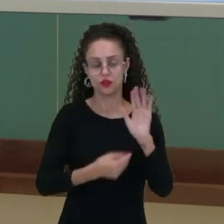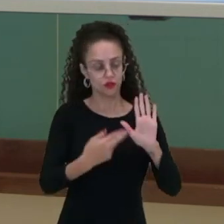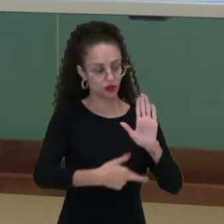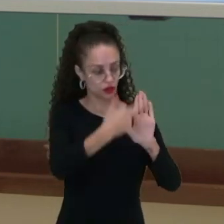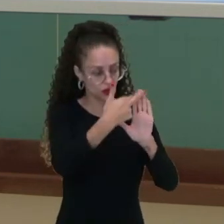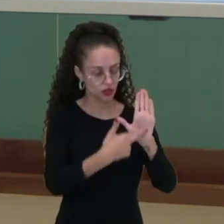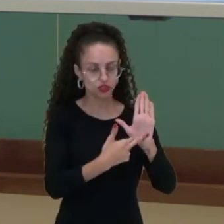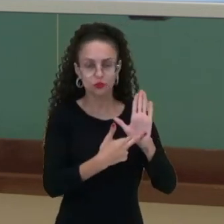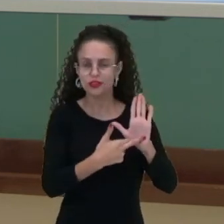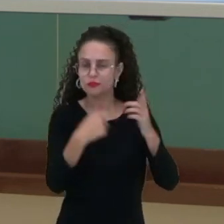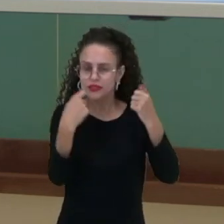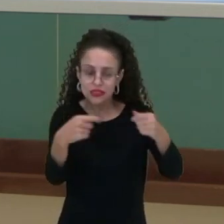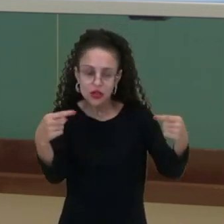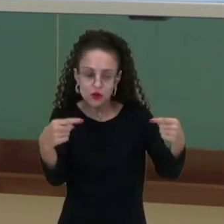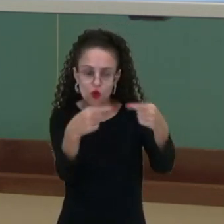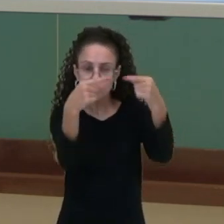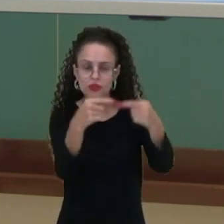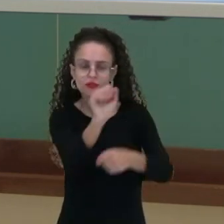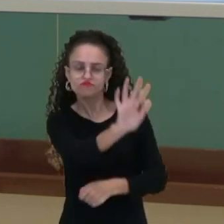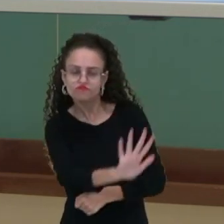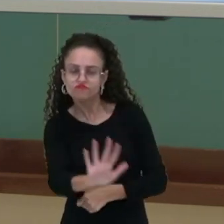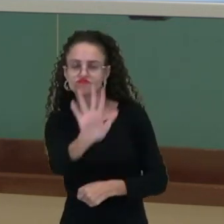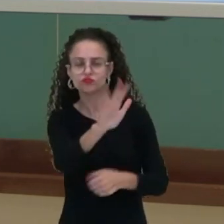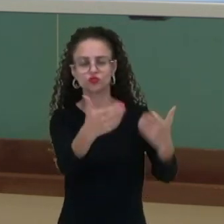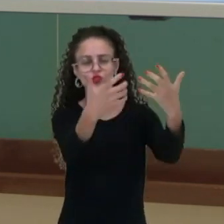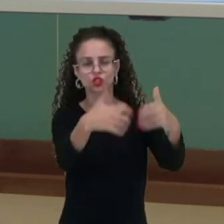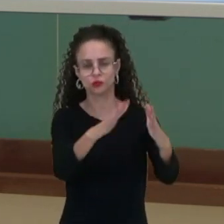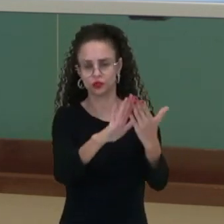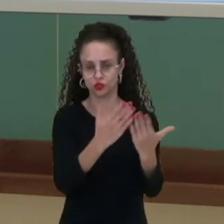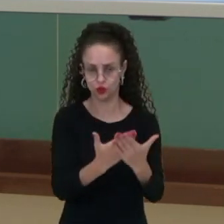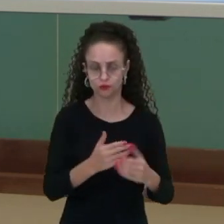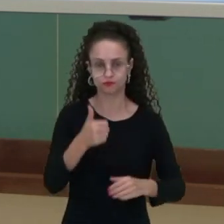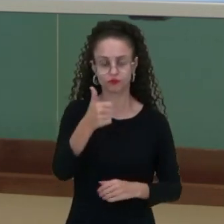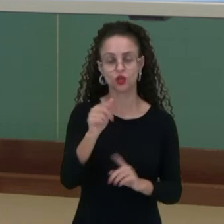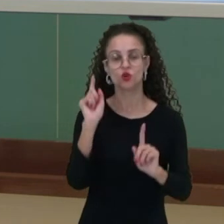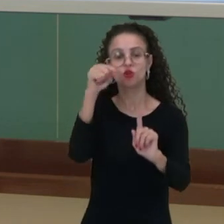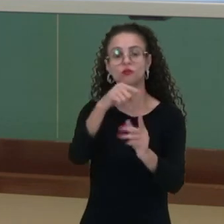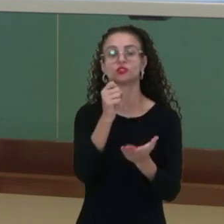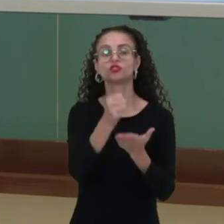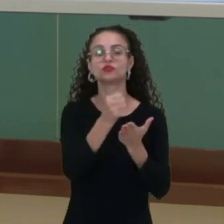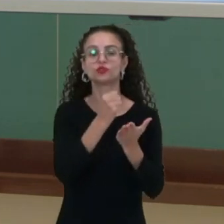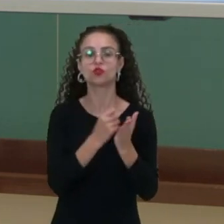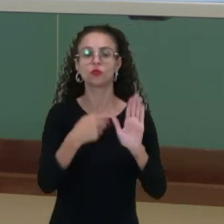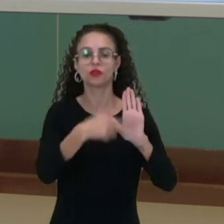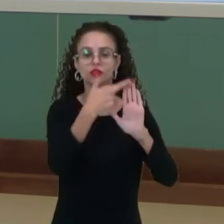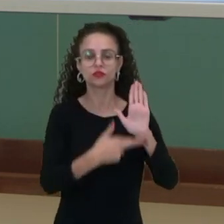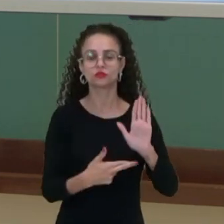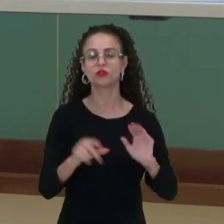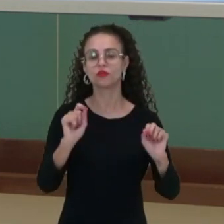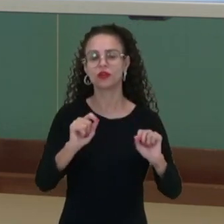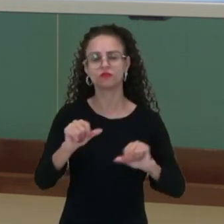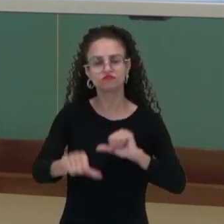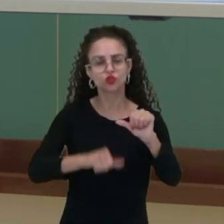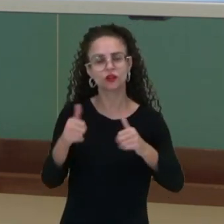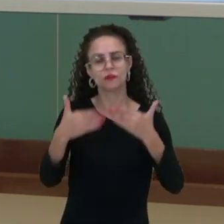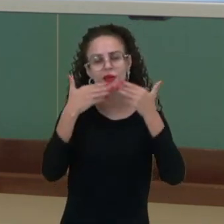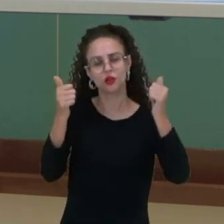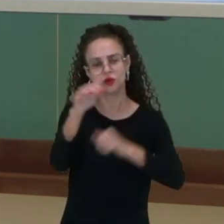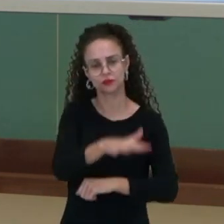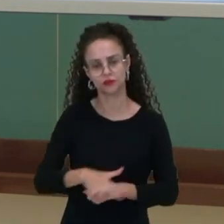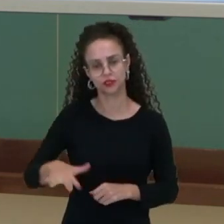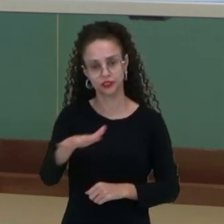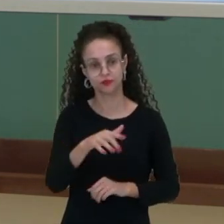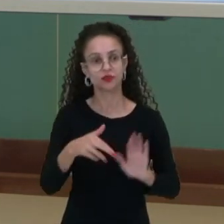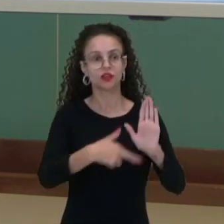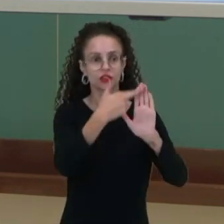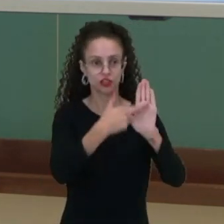a cara da escola, ou do colégio, né? O objetivo do documento é tornar melhor o ambiente escolar. O regimento tem que